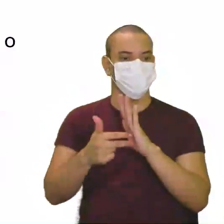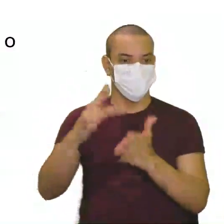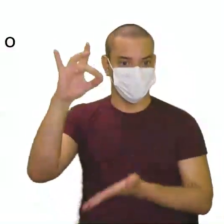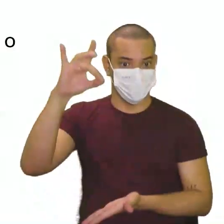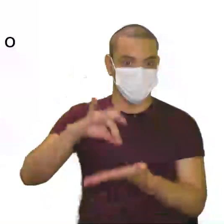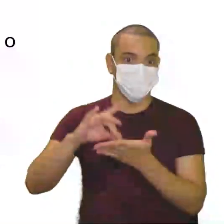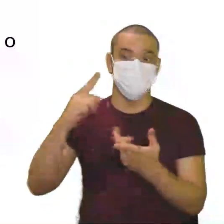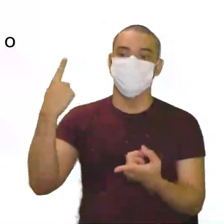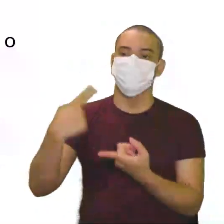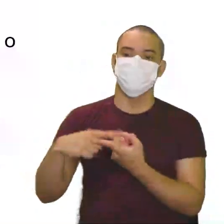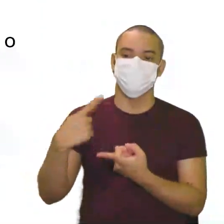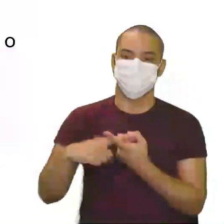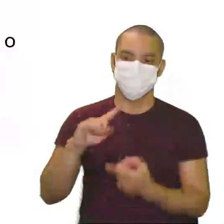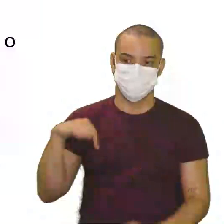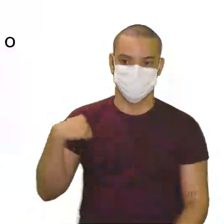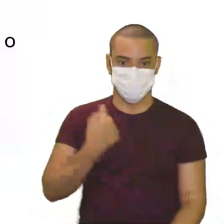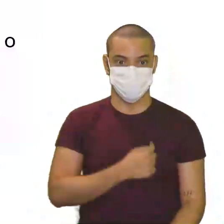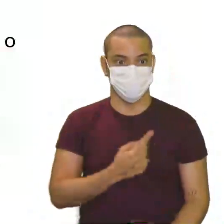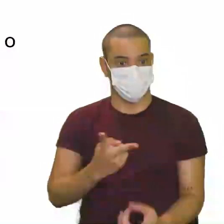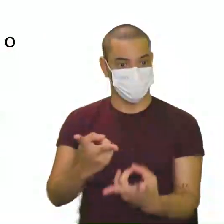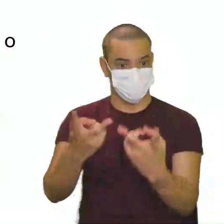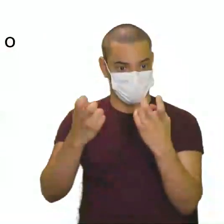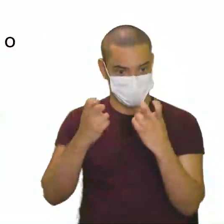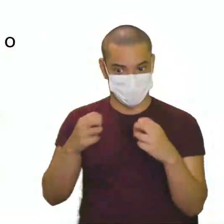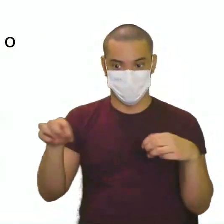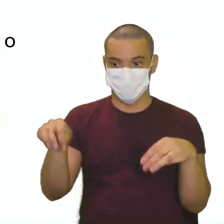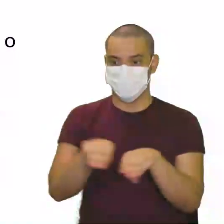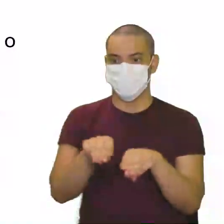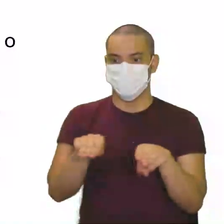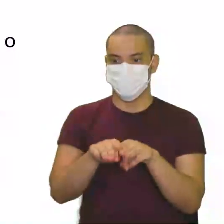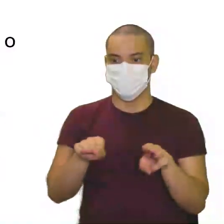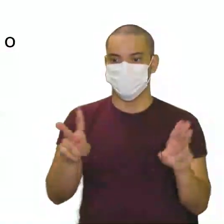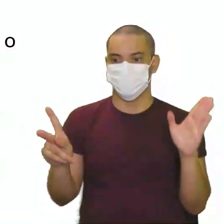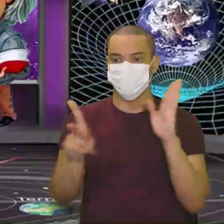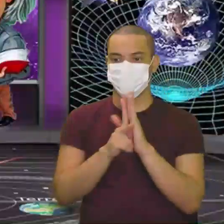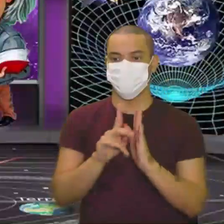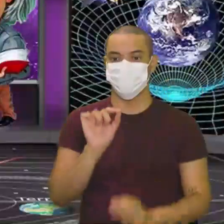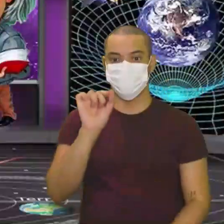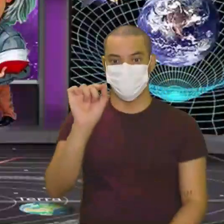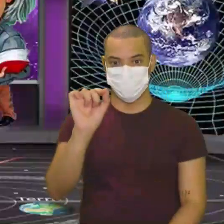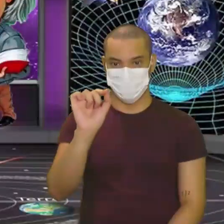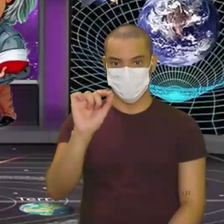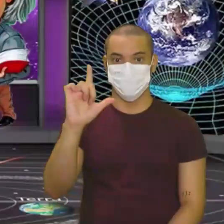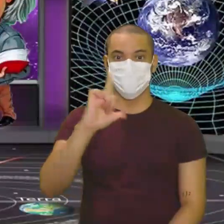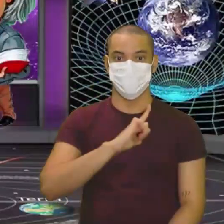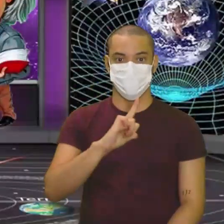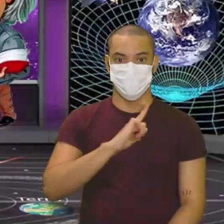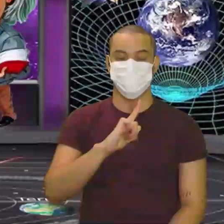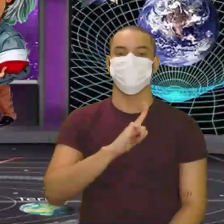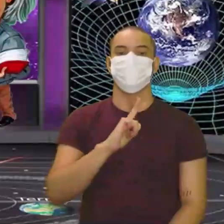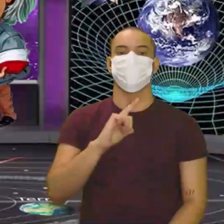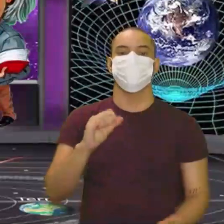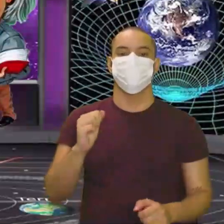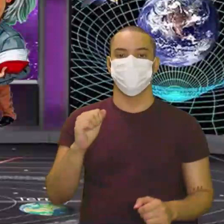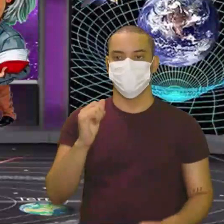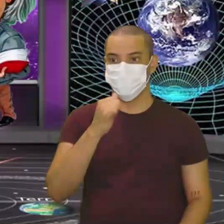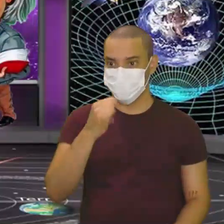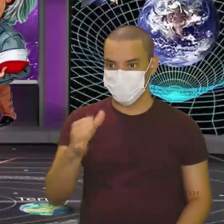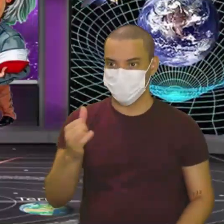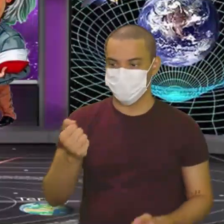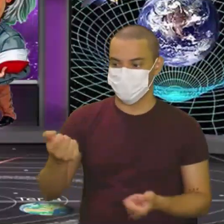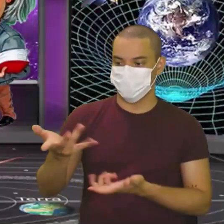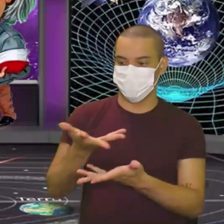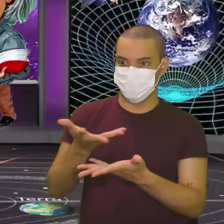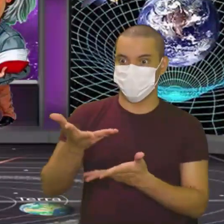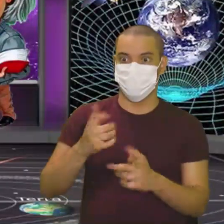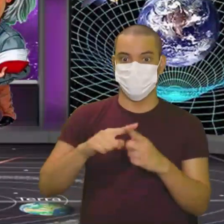verdadeiro pelo seguinte nos vimos que a força magnética ali ela é o que tem a mesma intensidade E